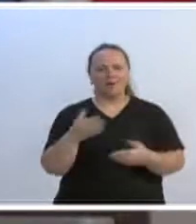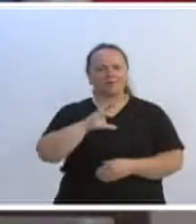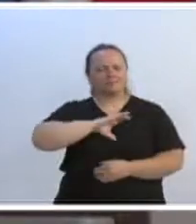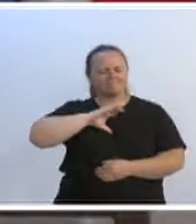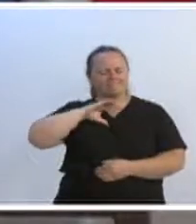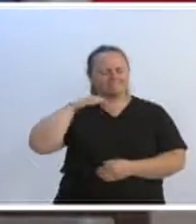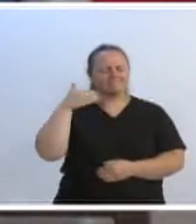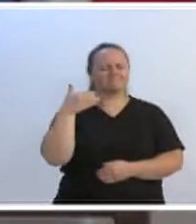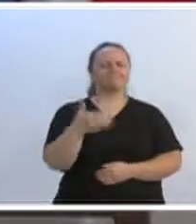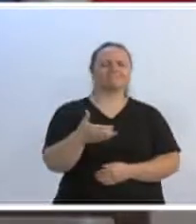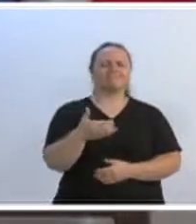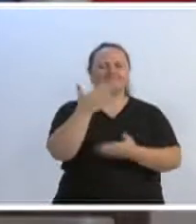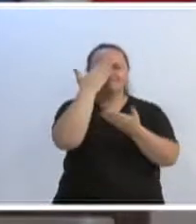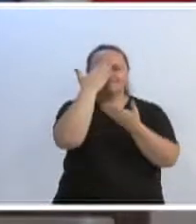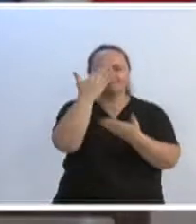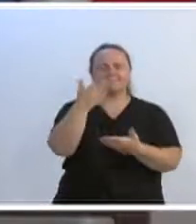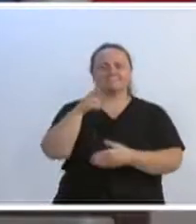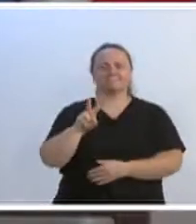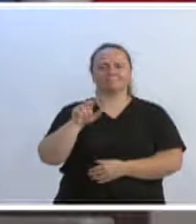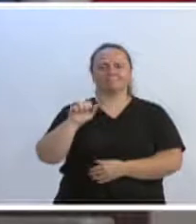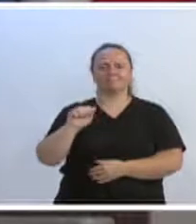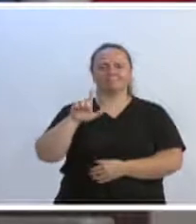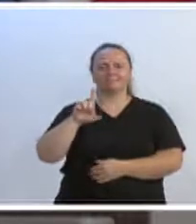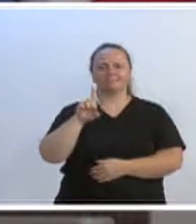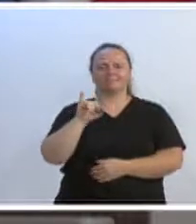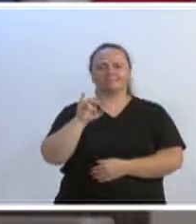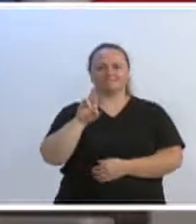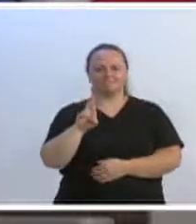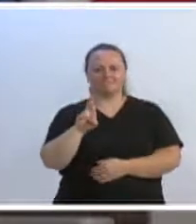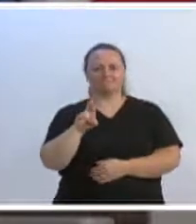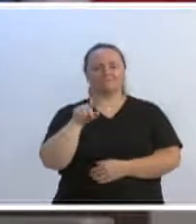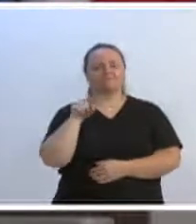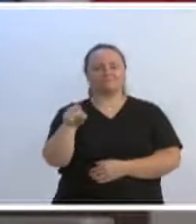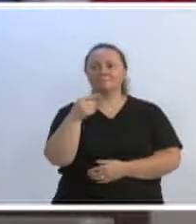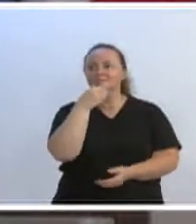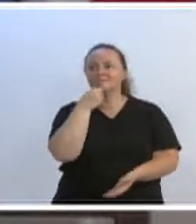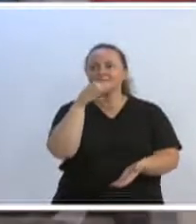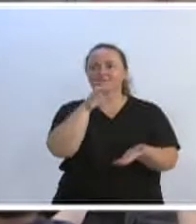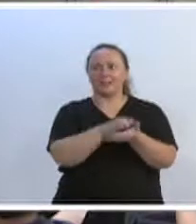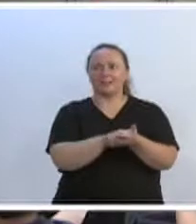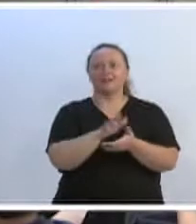o primeiro presidente do Conselho Municipal de Cultura.